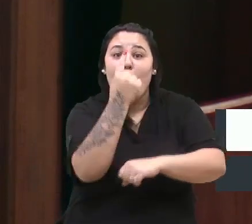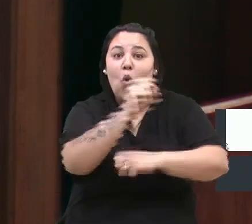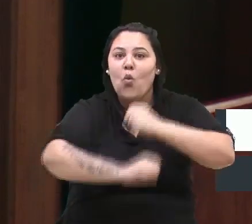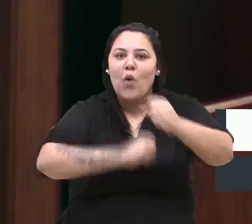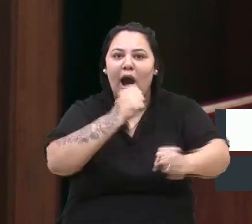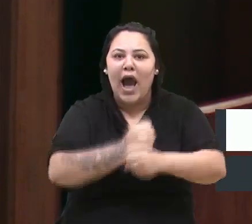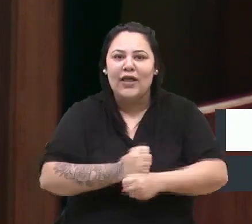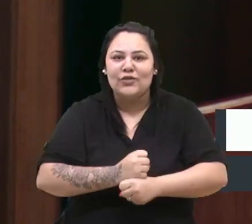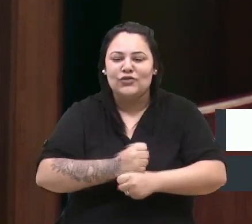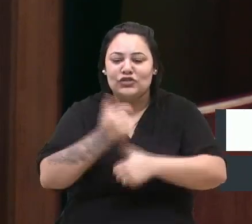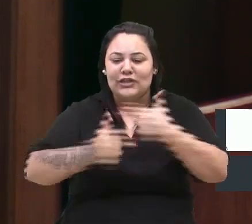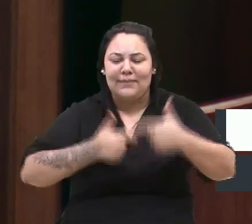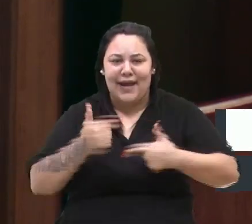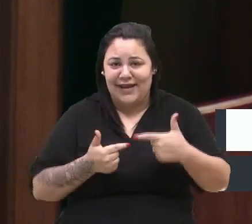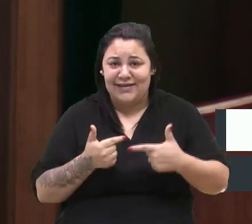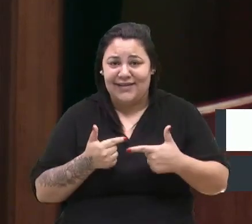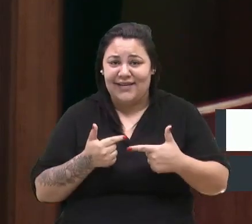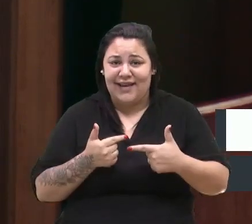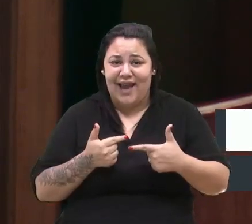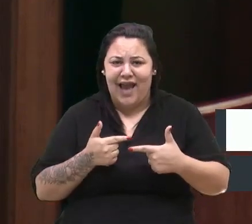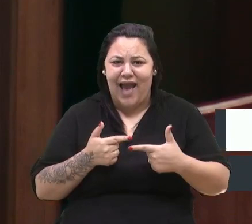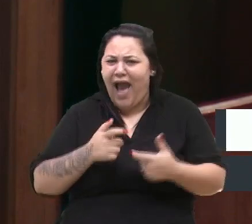Será que ele não viu como é que funciona lá?